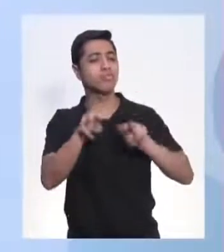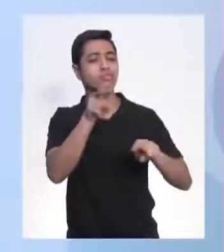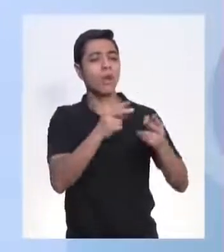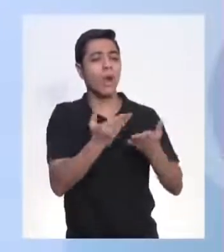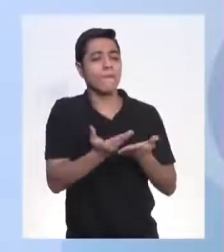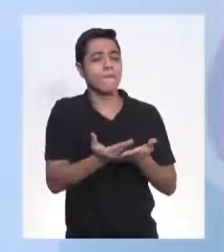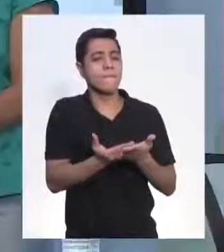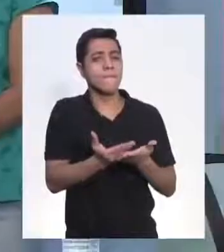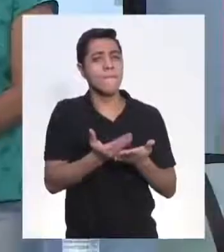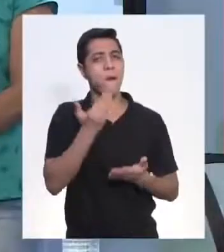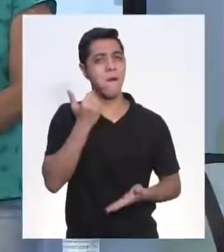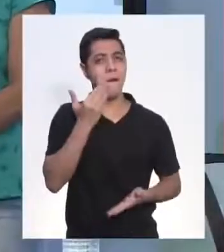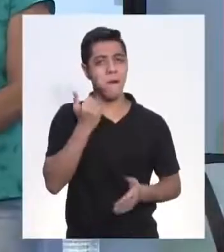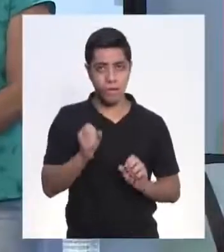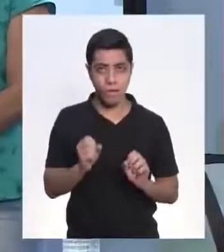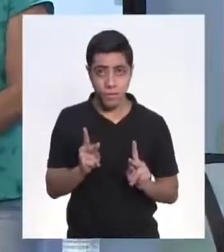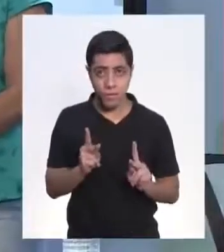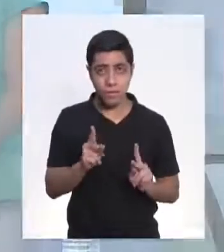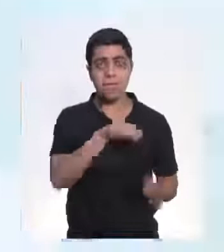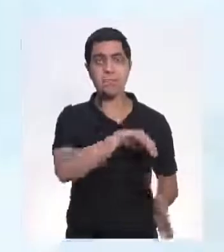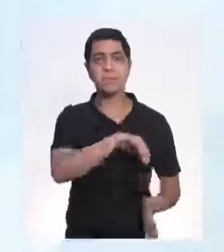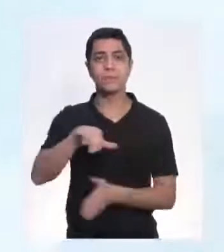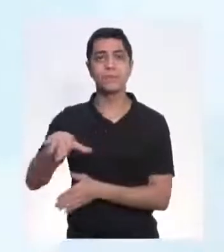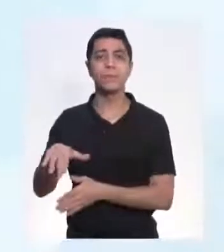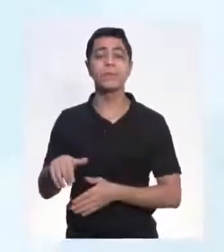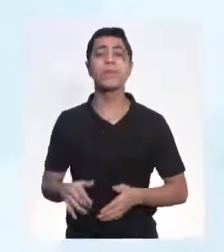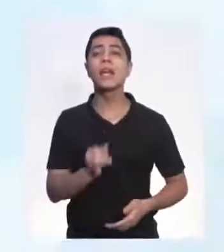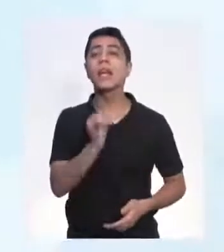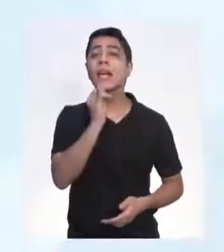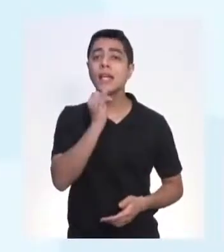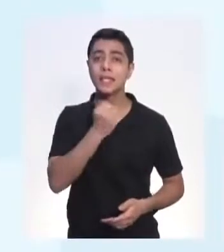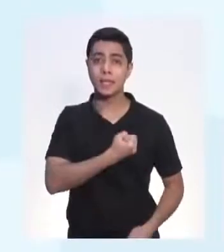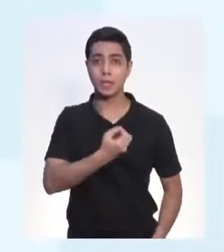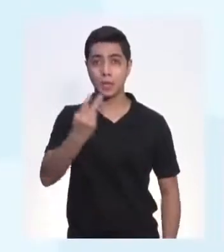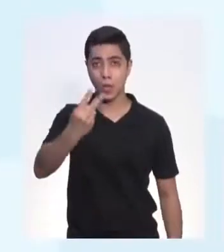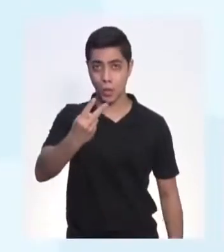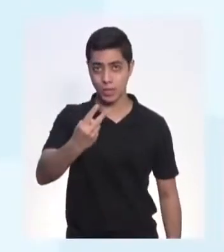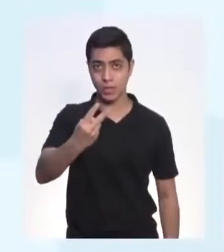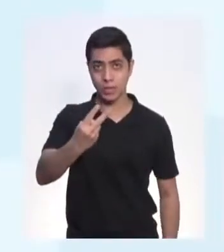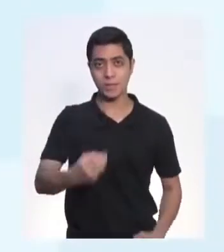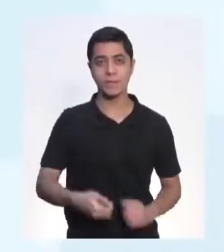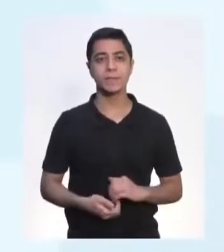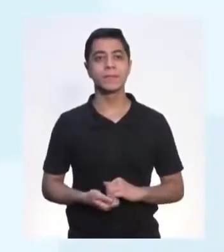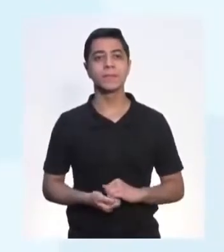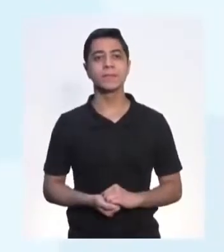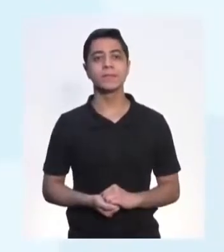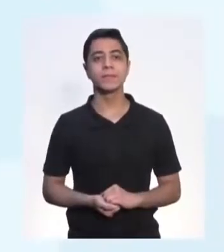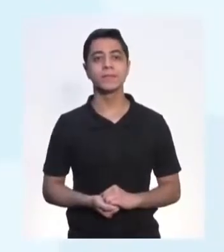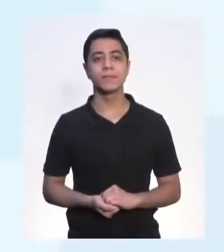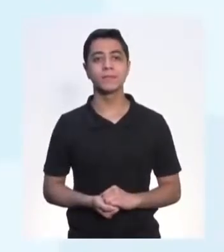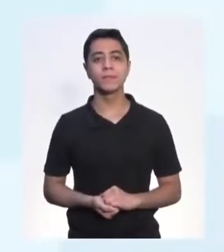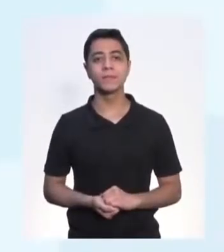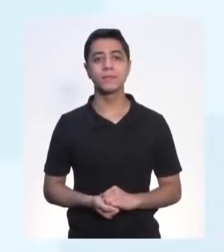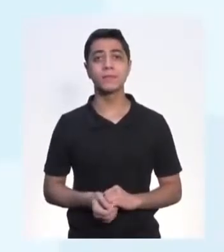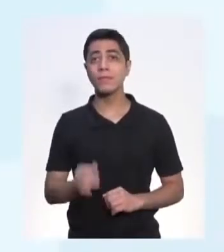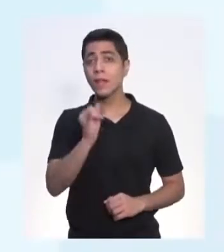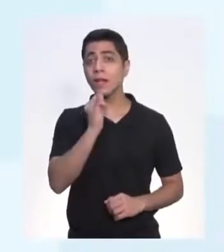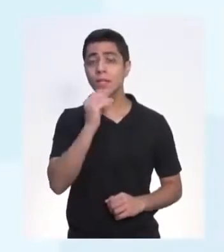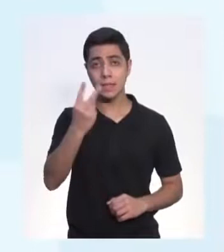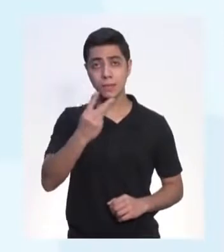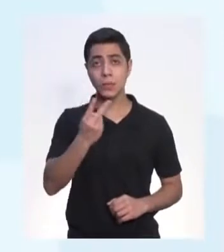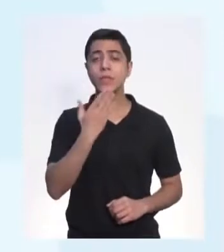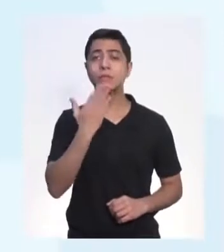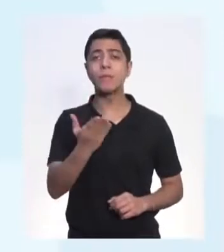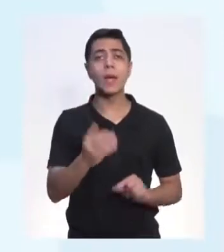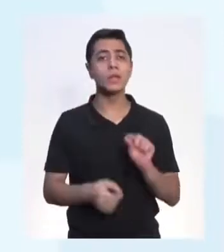bem. Vamos então agora para o exemplo 2. No exemplo 2, ele está pedindo para que você observe